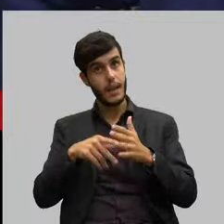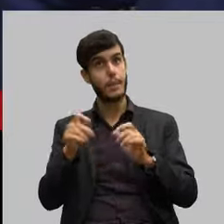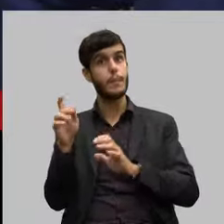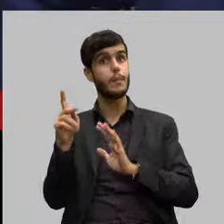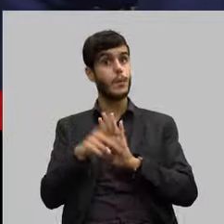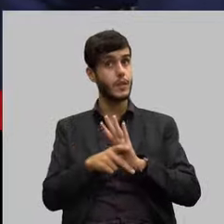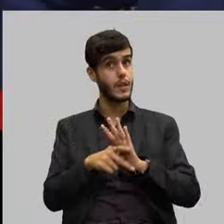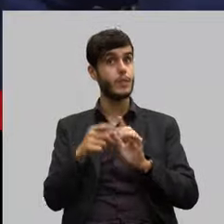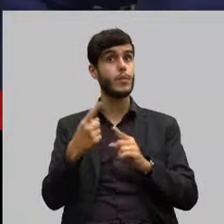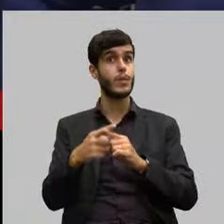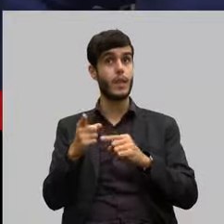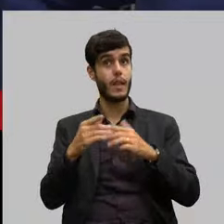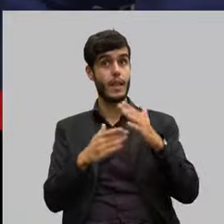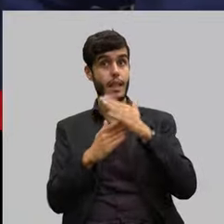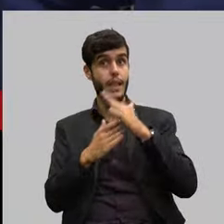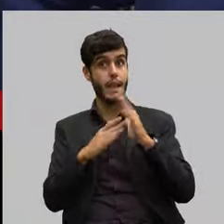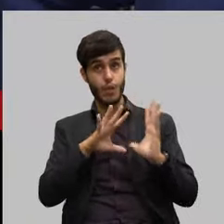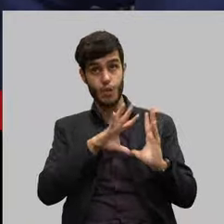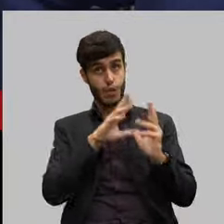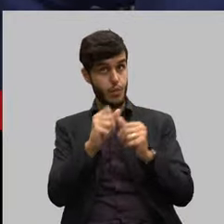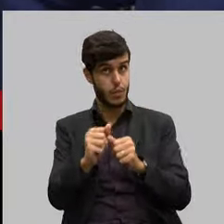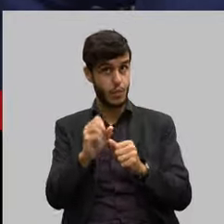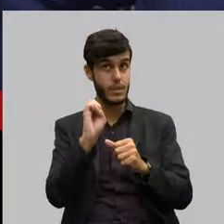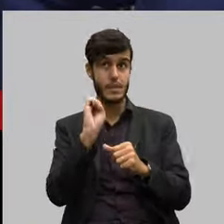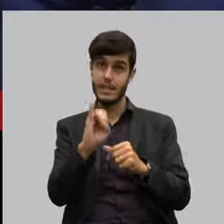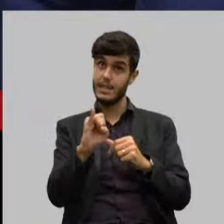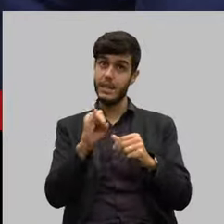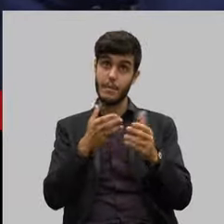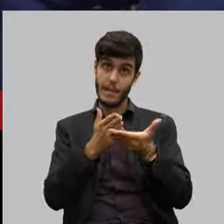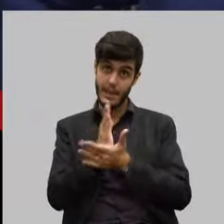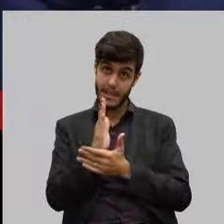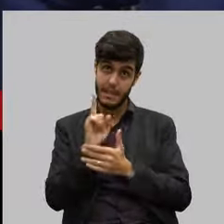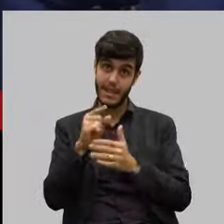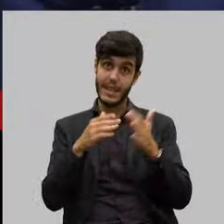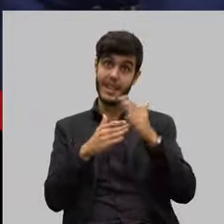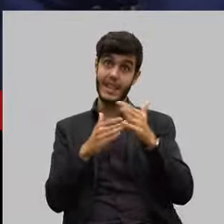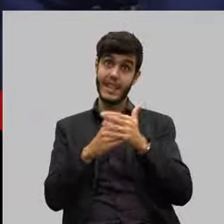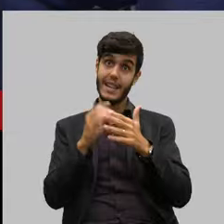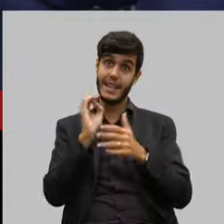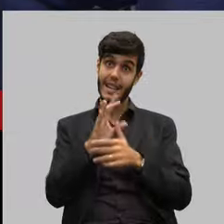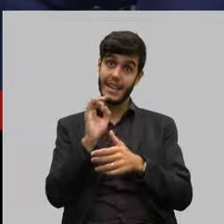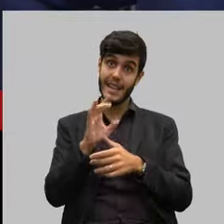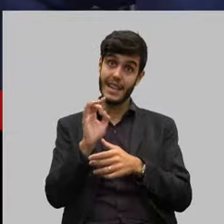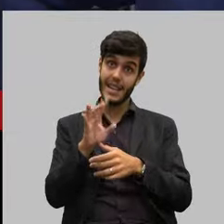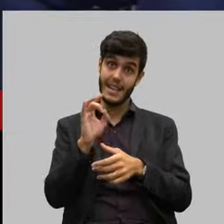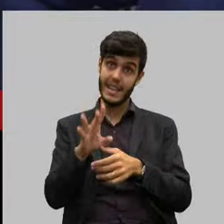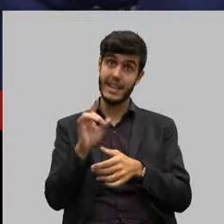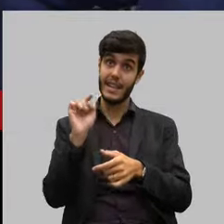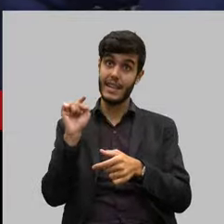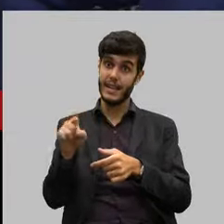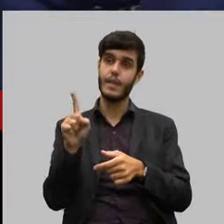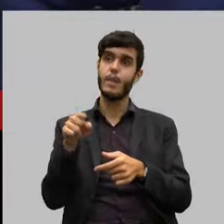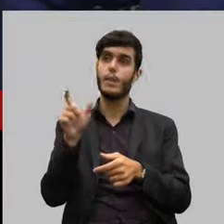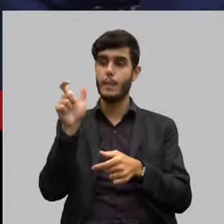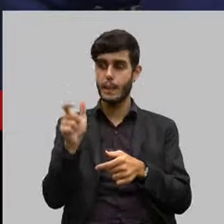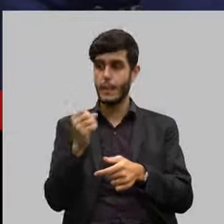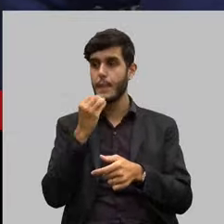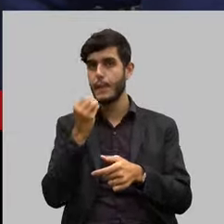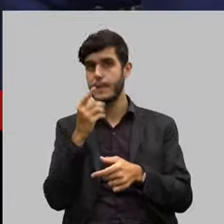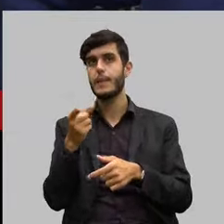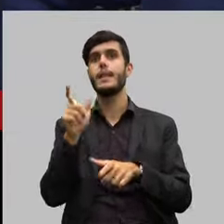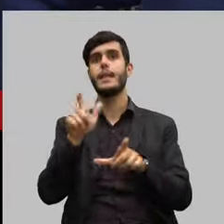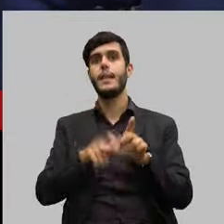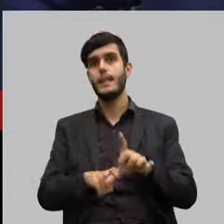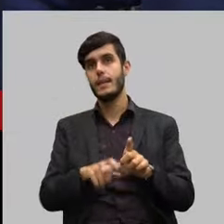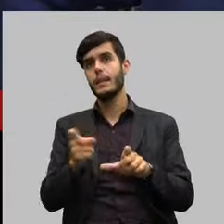hoje é um teto para todo mundo se a gente aprovar o que tá aqui vai ser um teto para cada um um teto para beneficiário um teto para um dependente